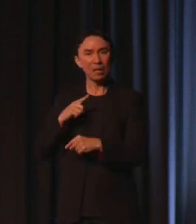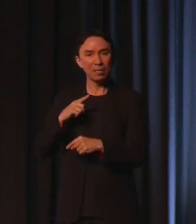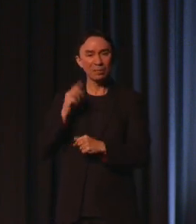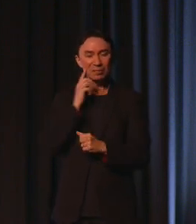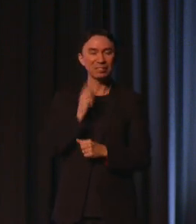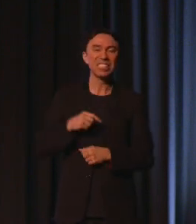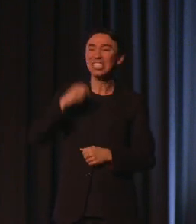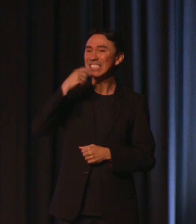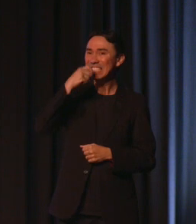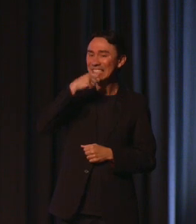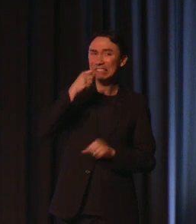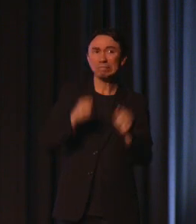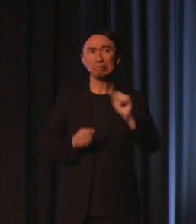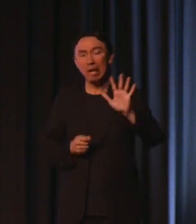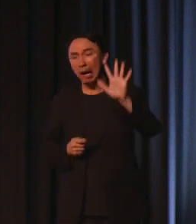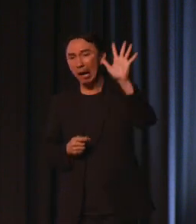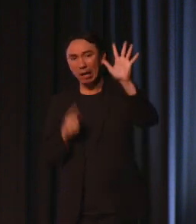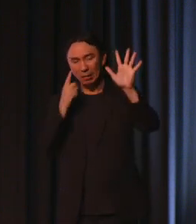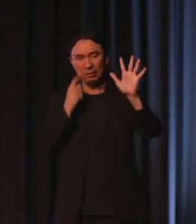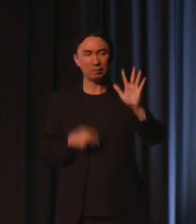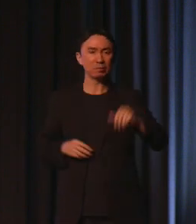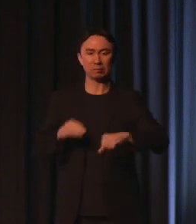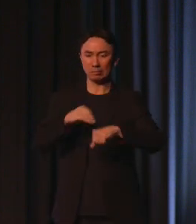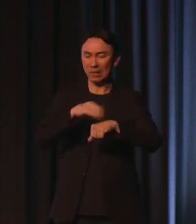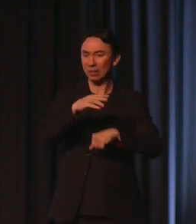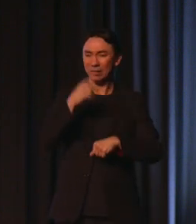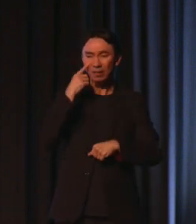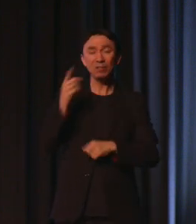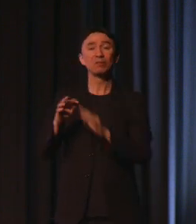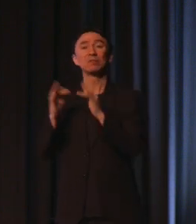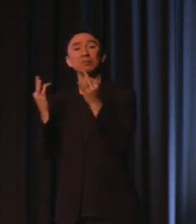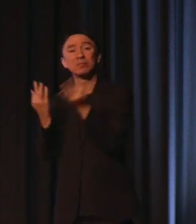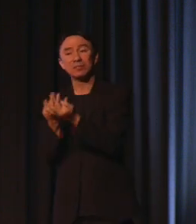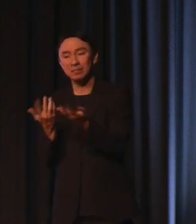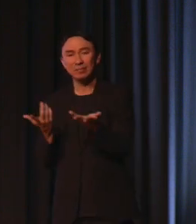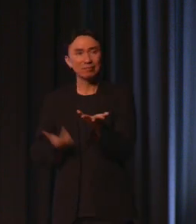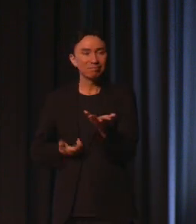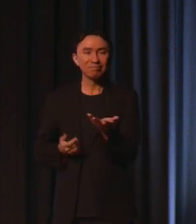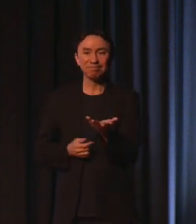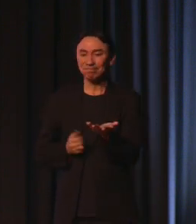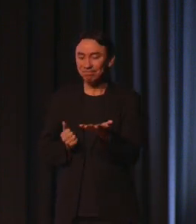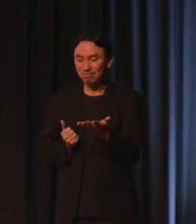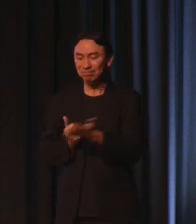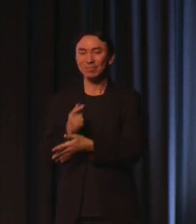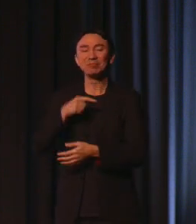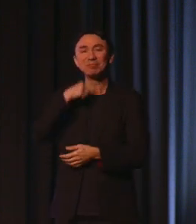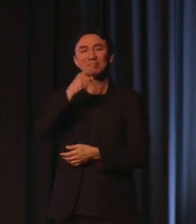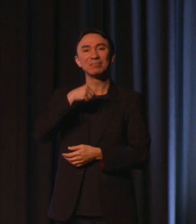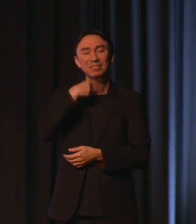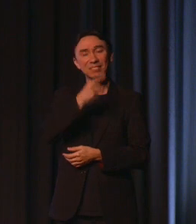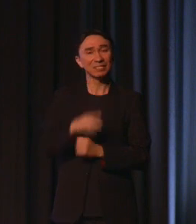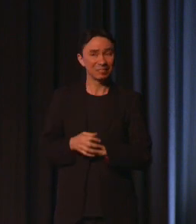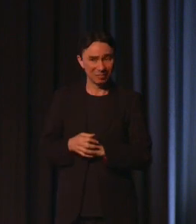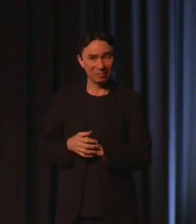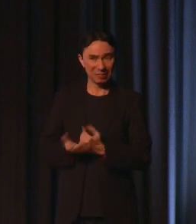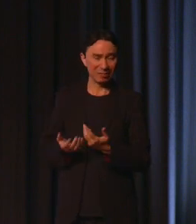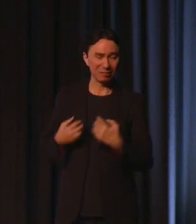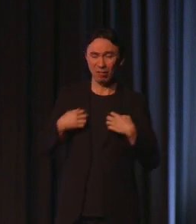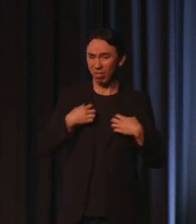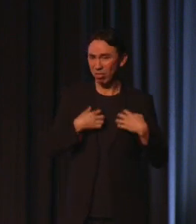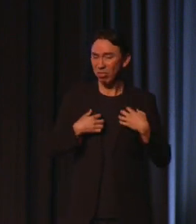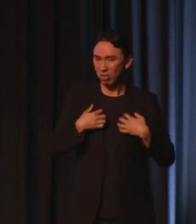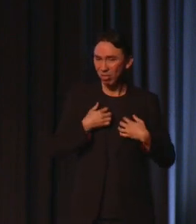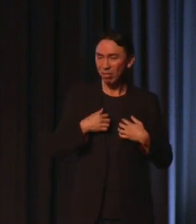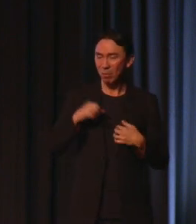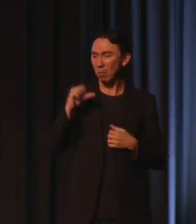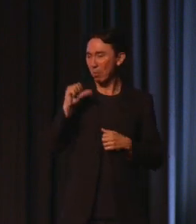agregado, porque se essa família não tiver o dinheiro para comprar essa escova de dente, vai ter uma frustração. Então, a indicação ela